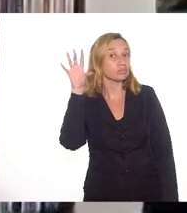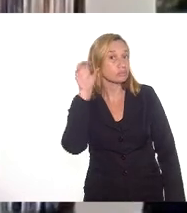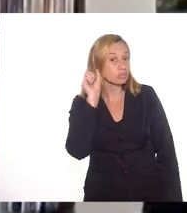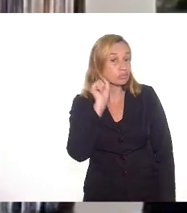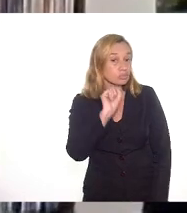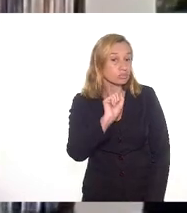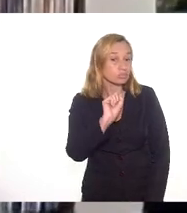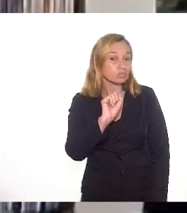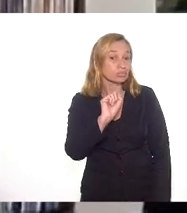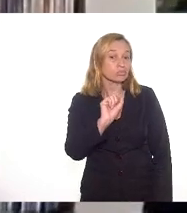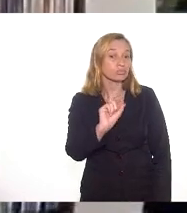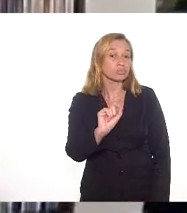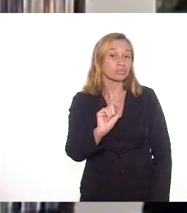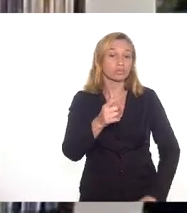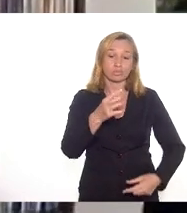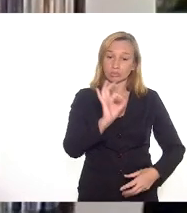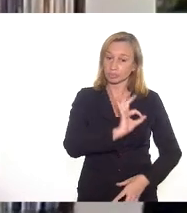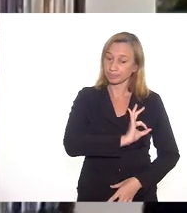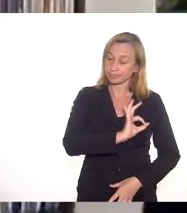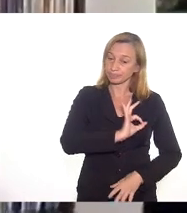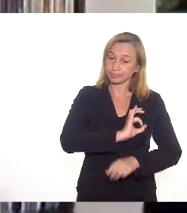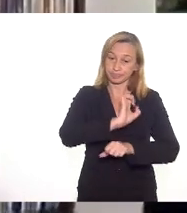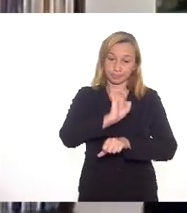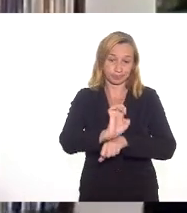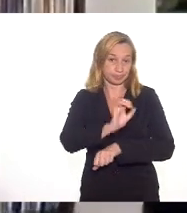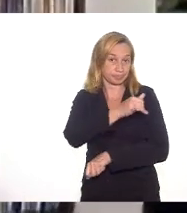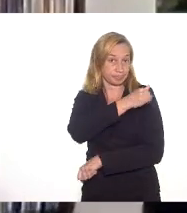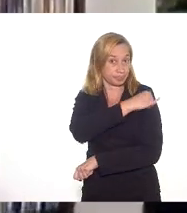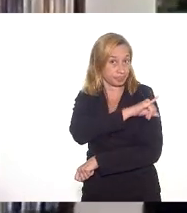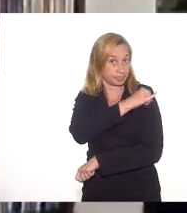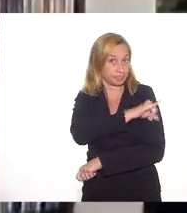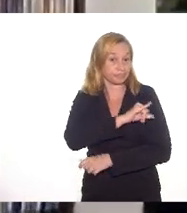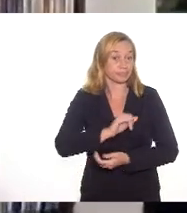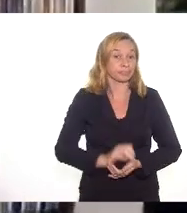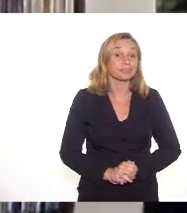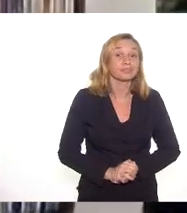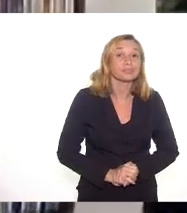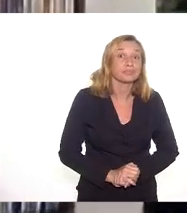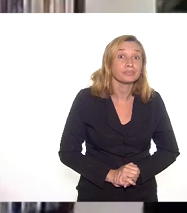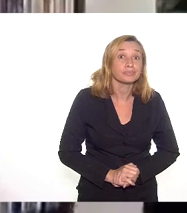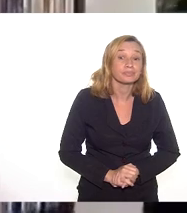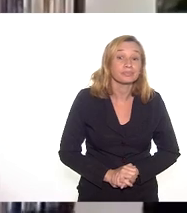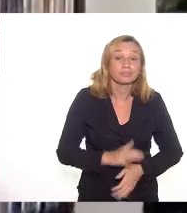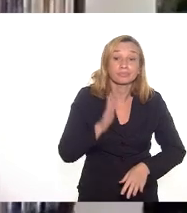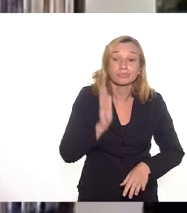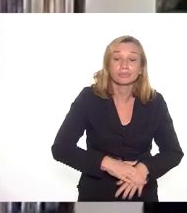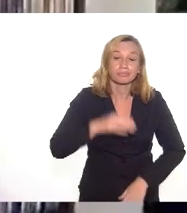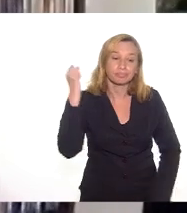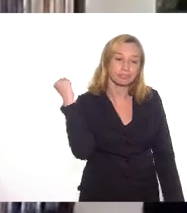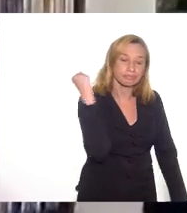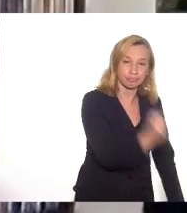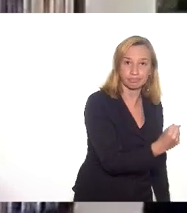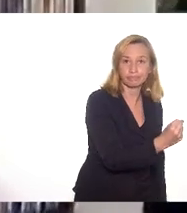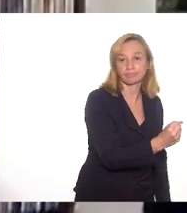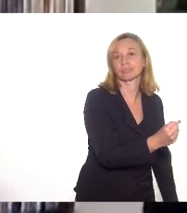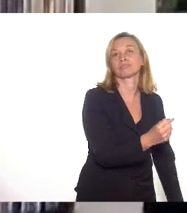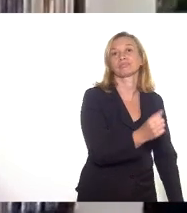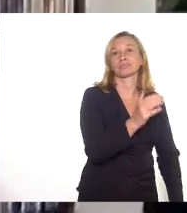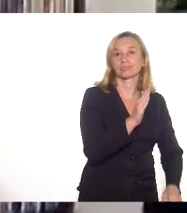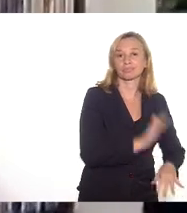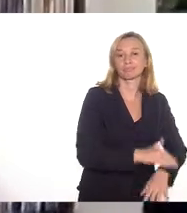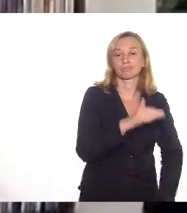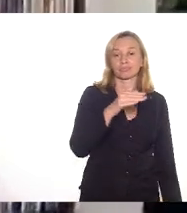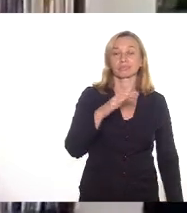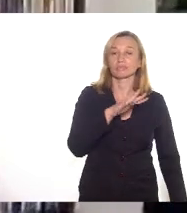dizer que a polícia do Estado do Rio de Janeiro é a que mais mata e a que